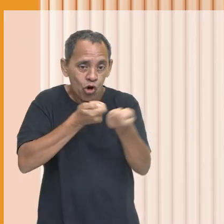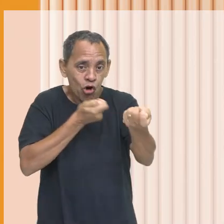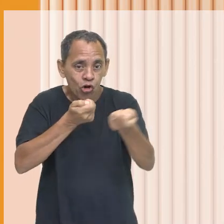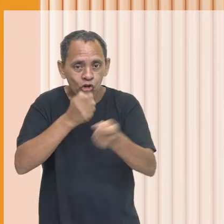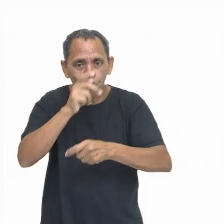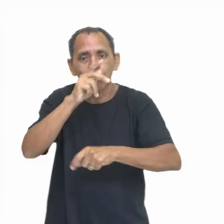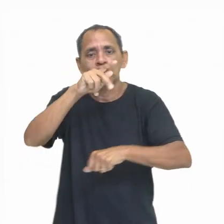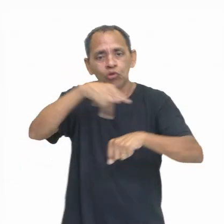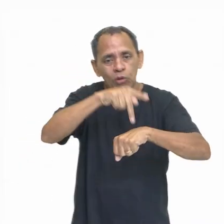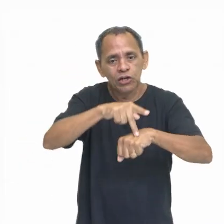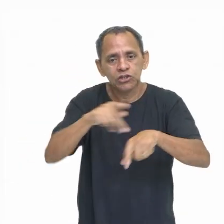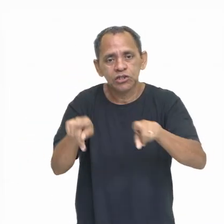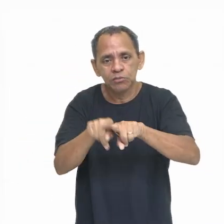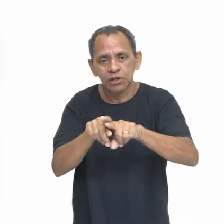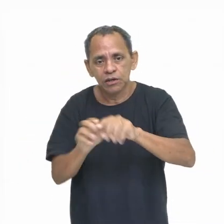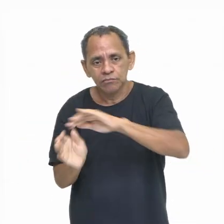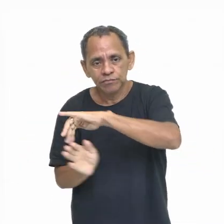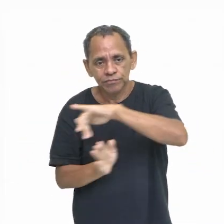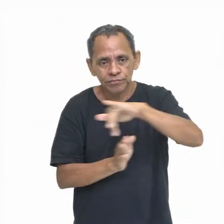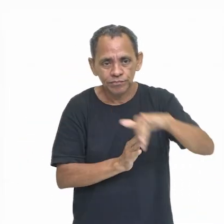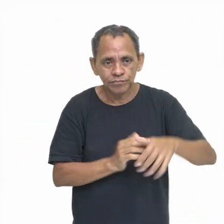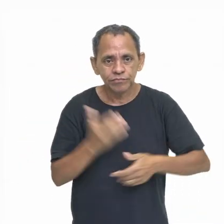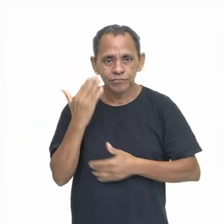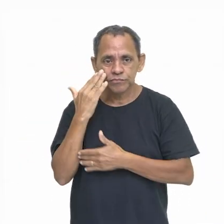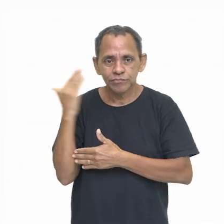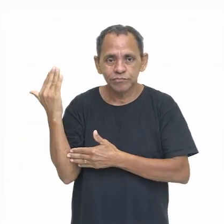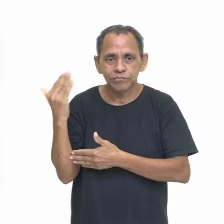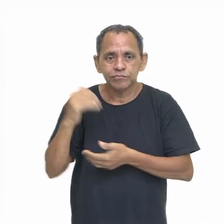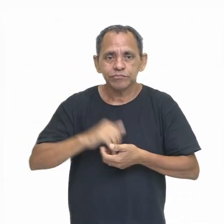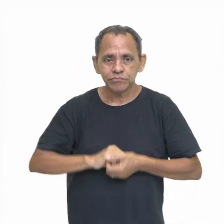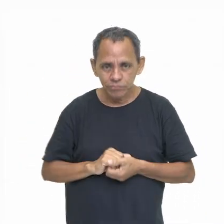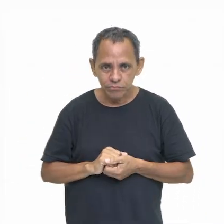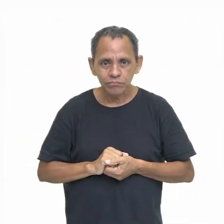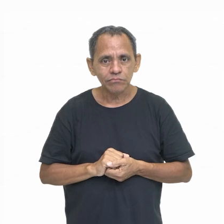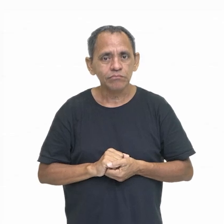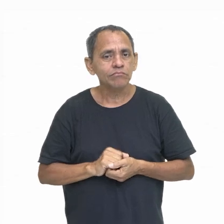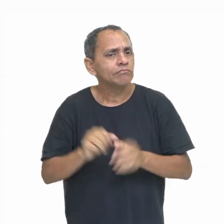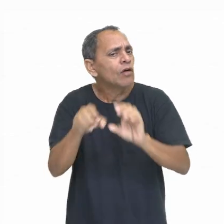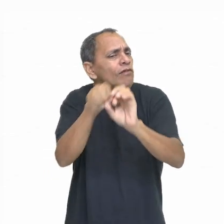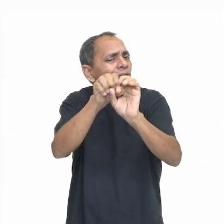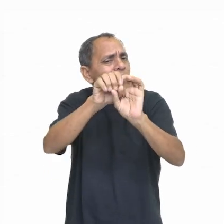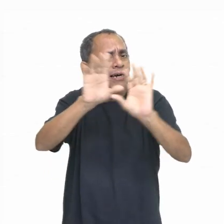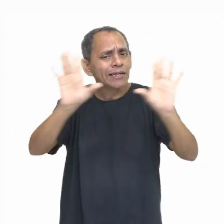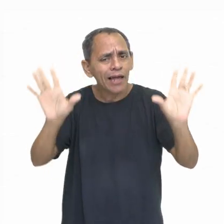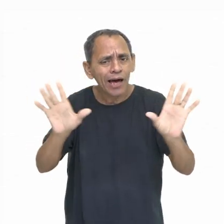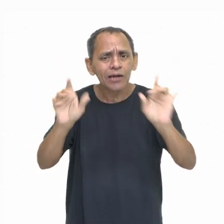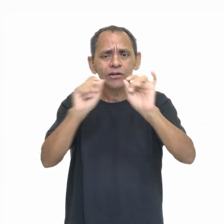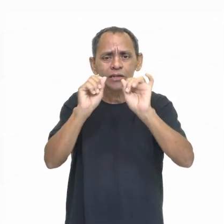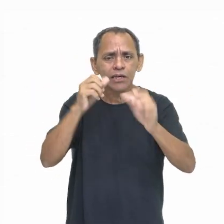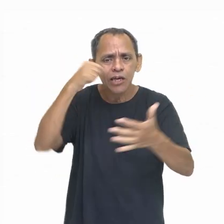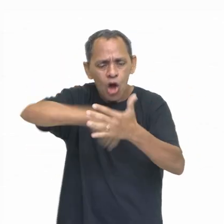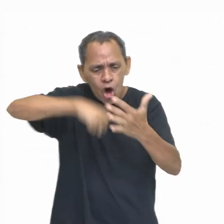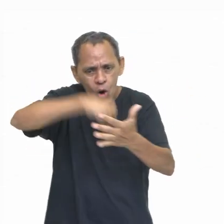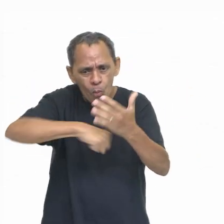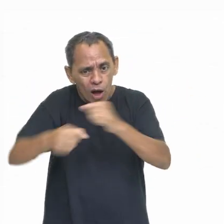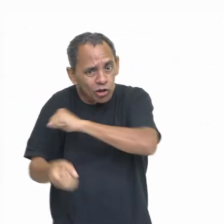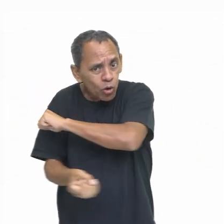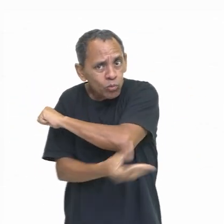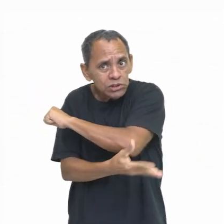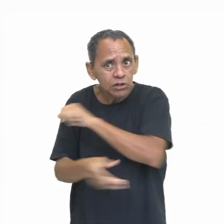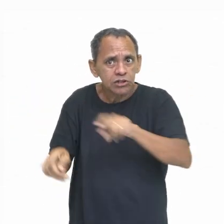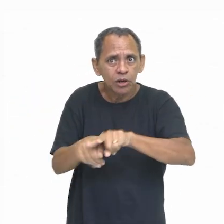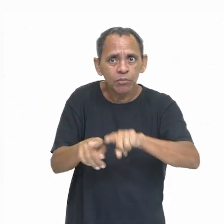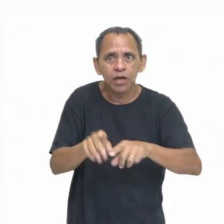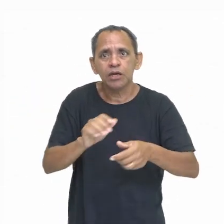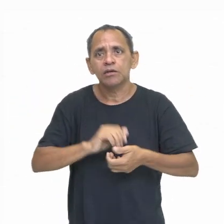que mais nós temos aí para essas perspectivas e desafios? Transparência e combate à corrupção.